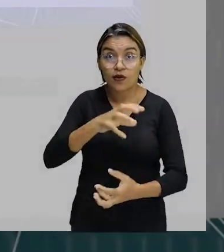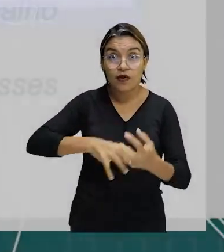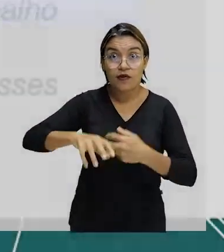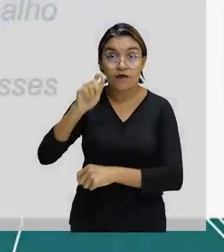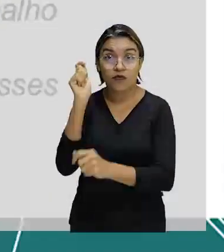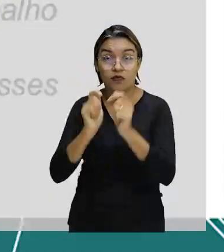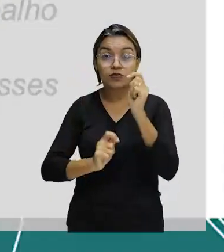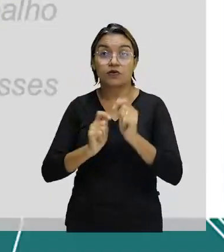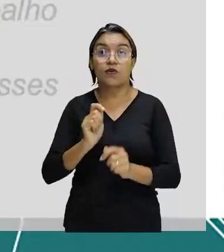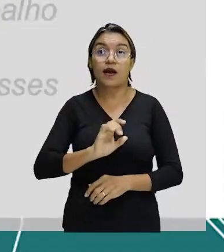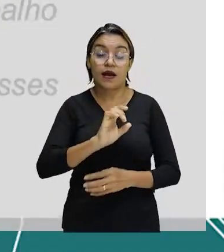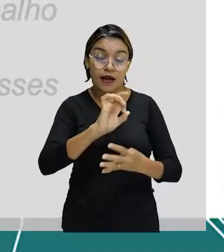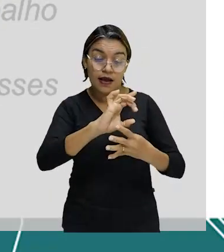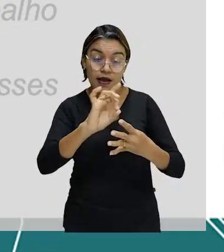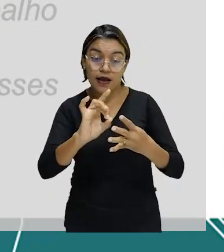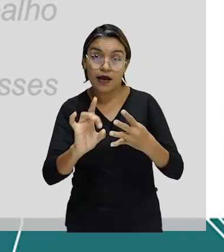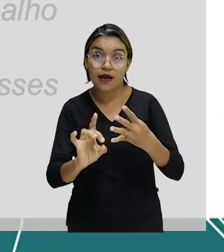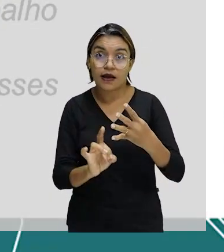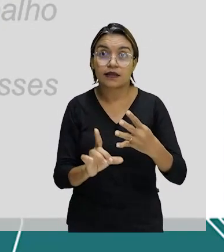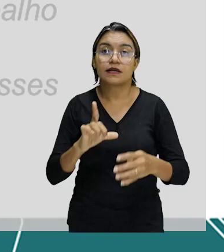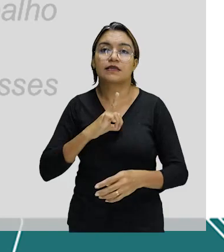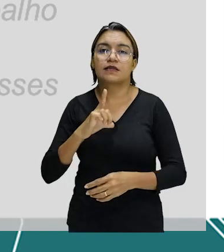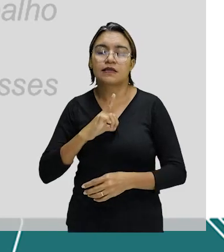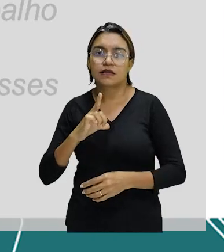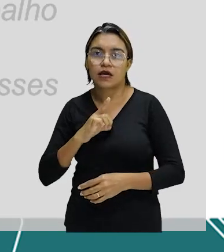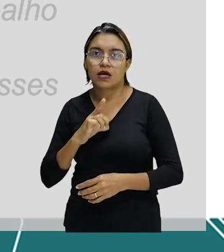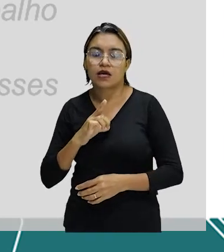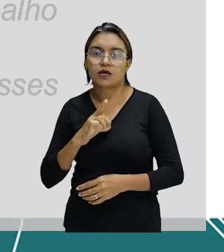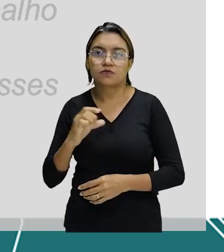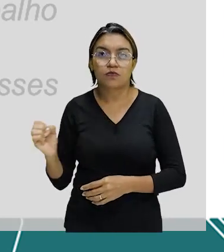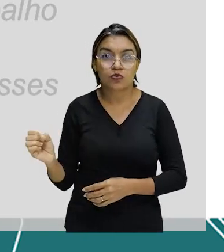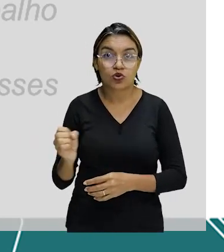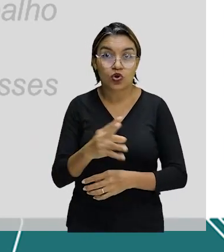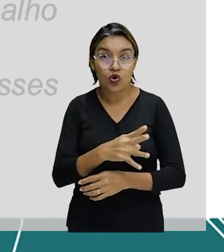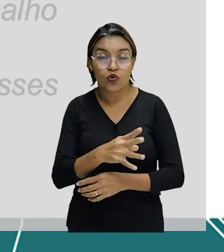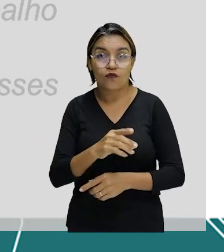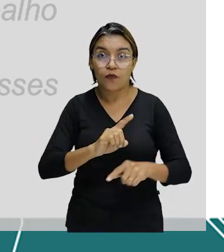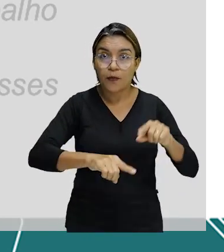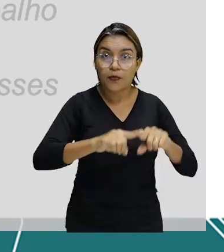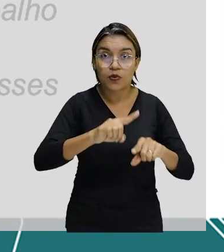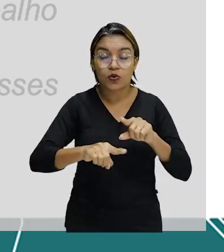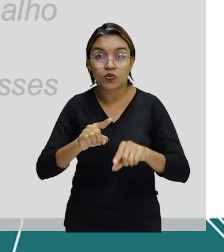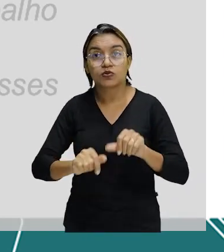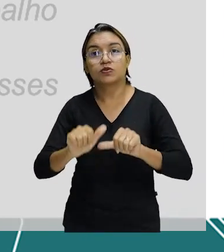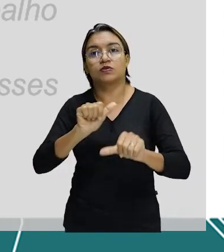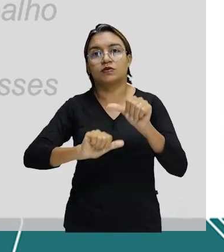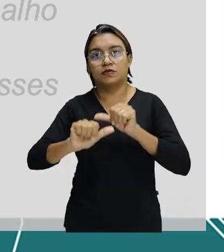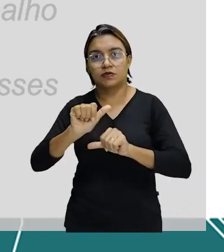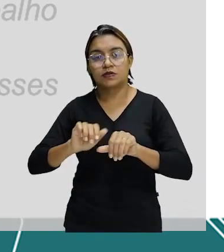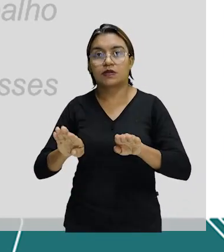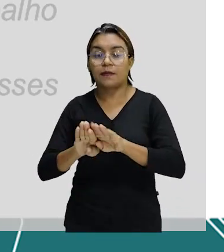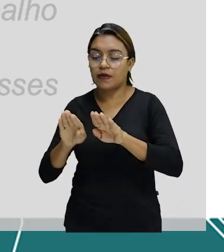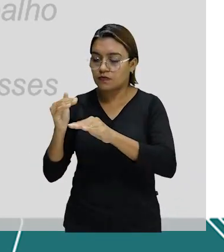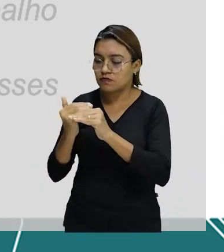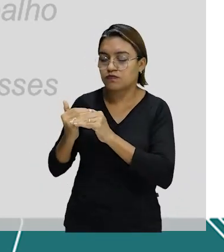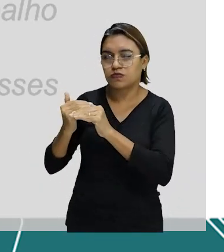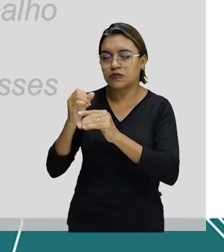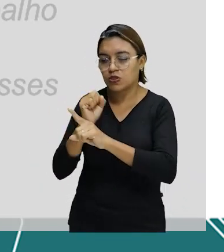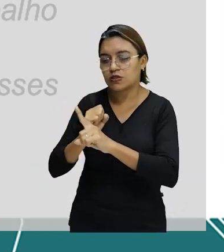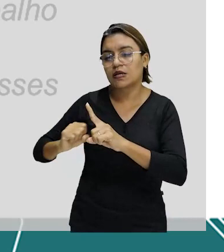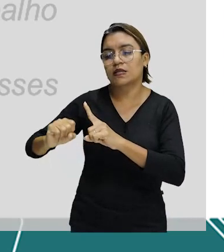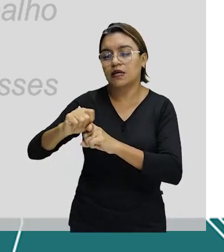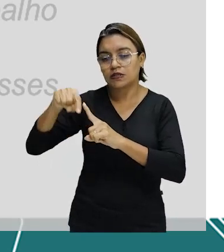significa que cada uma delas vai trazer uma grande inovação de produtos, mas também de mudanças em relação a padrões da